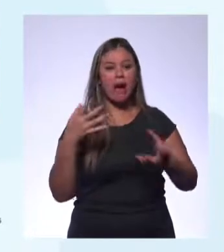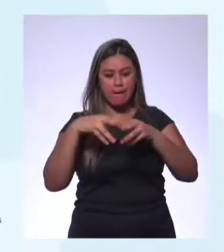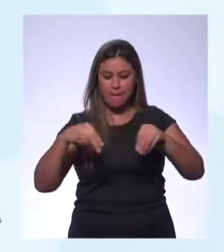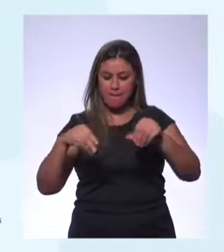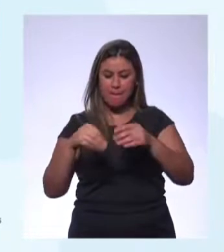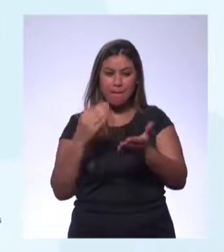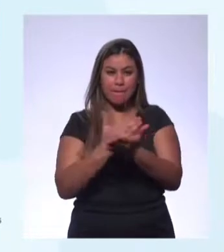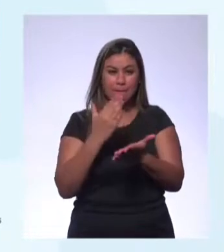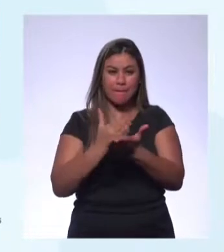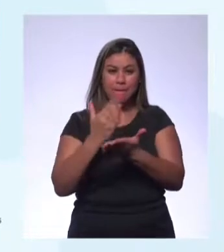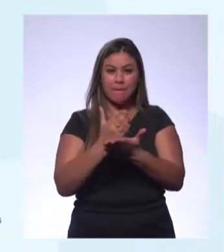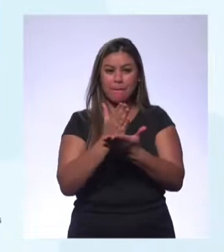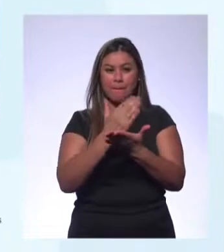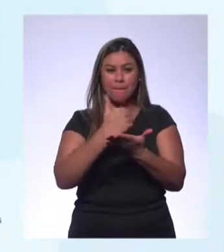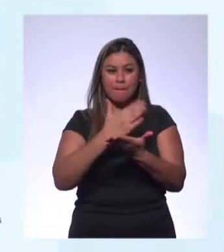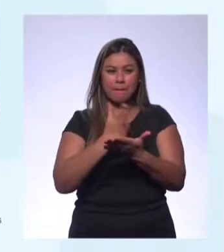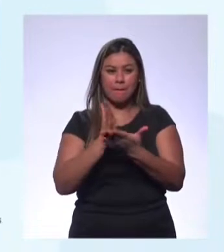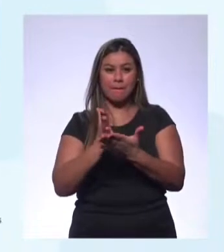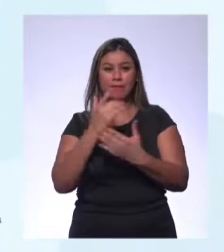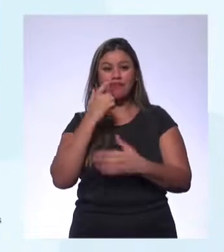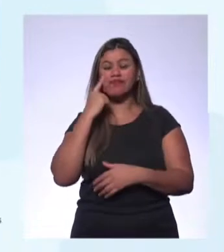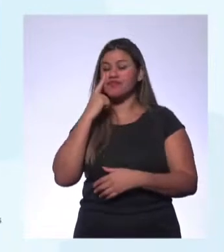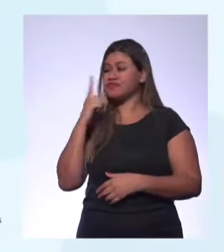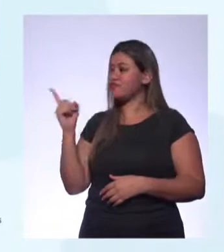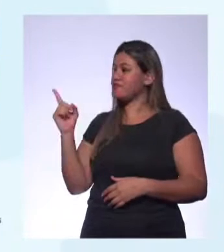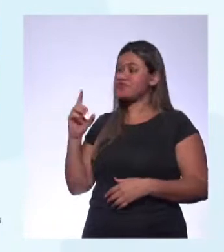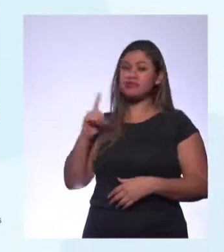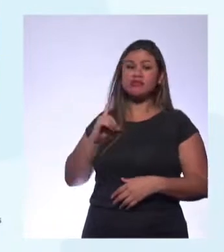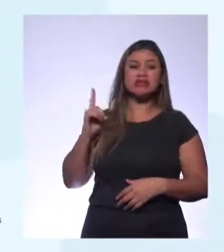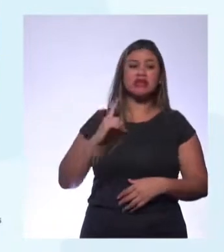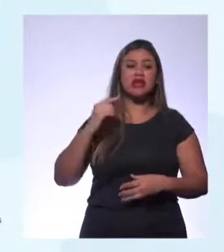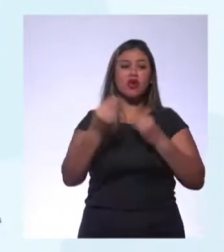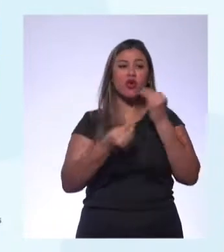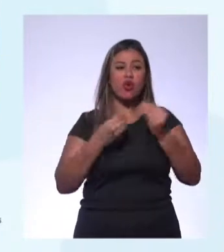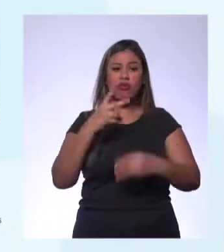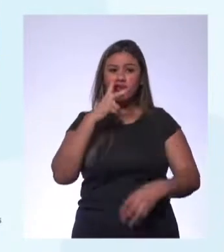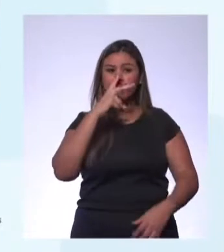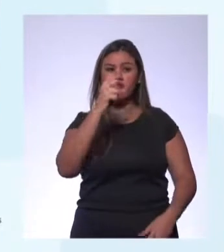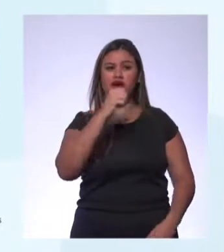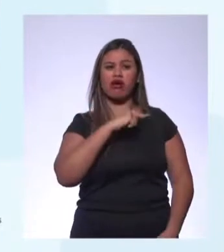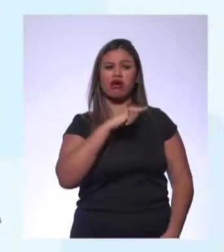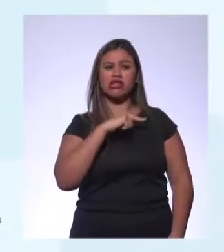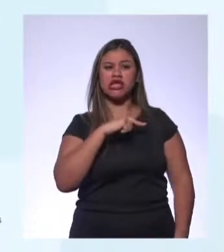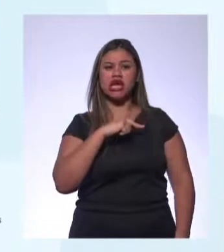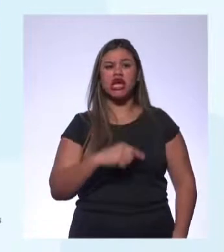território, né? E olha a imagem da direita, que forte, né?